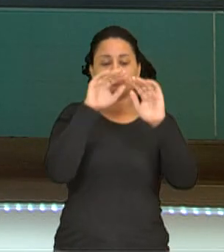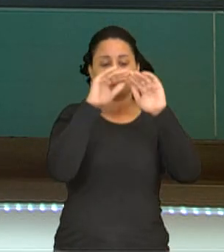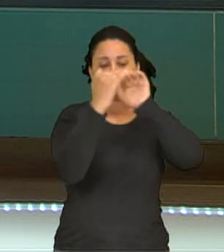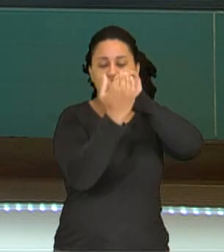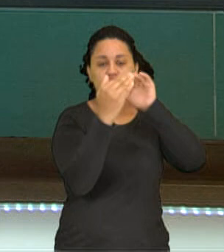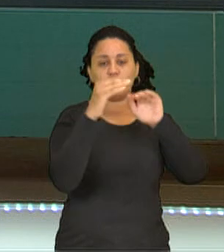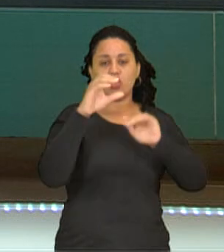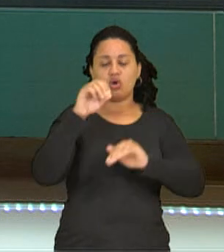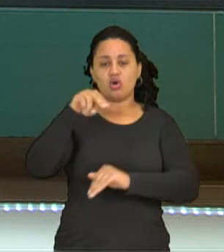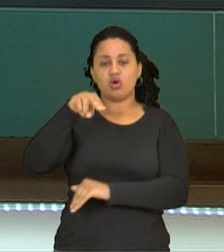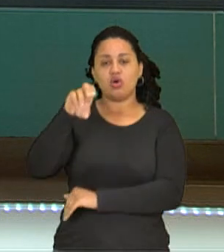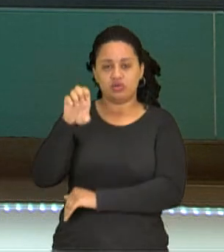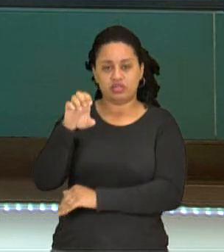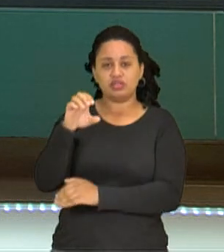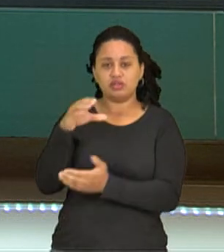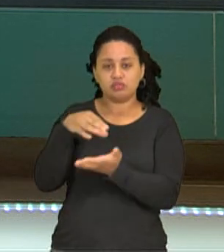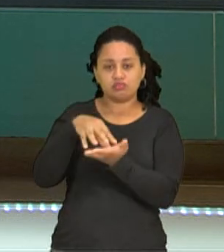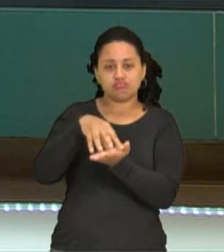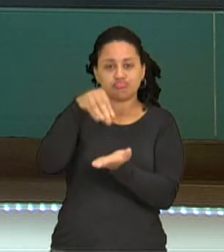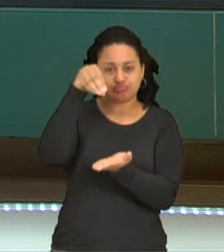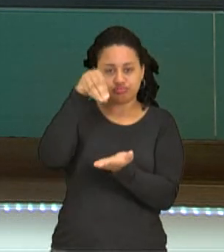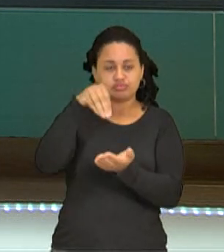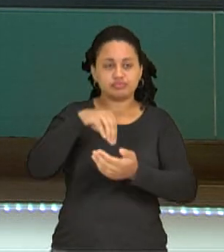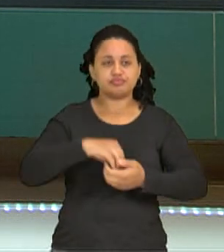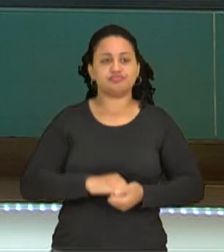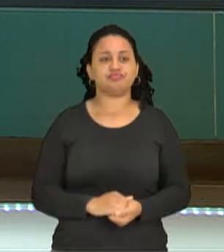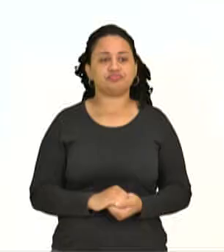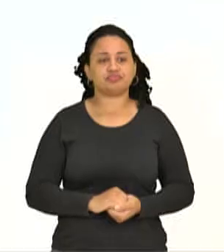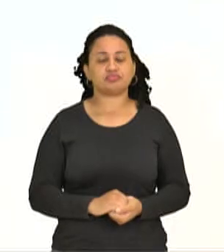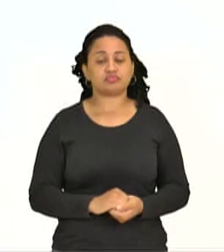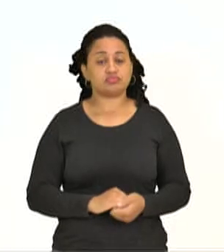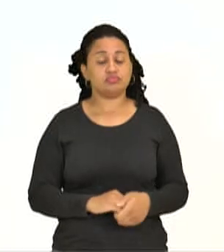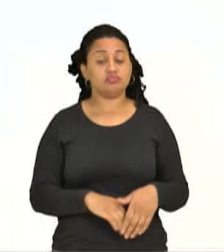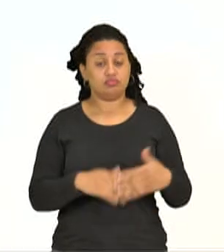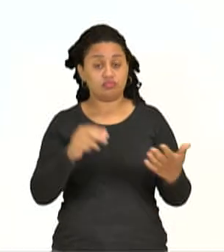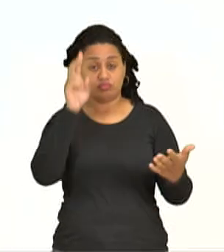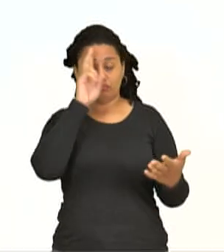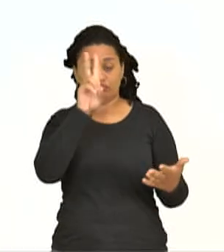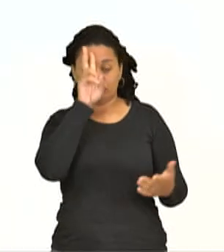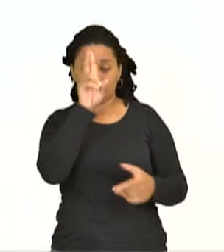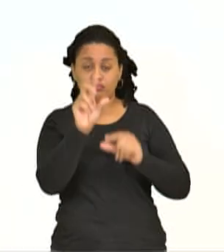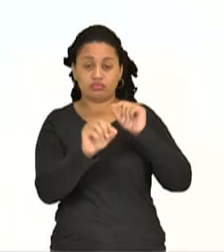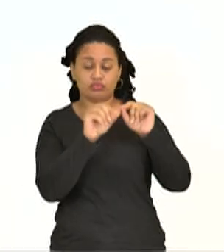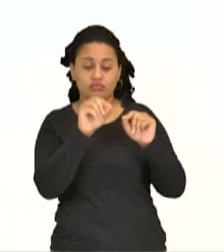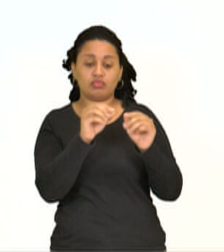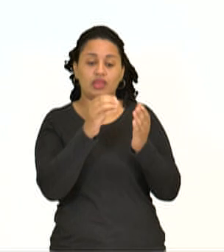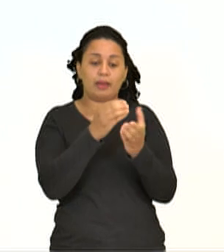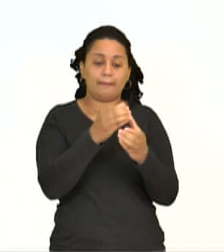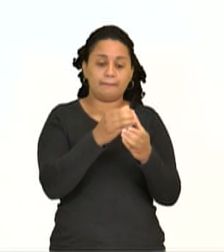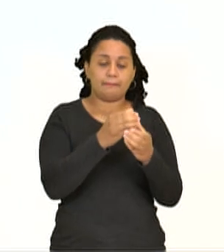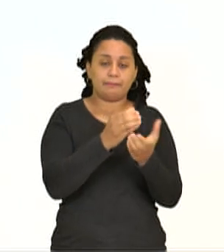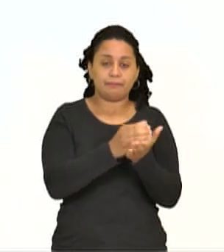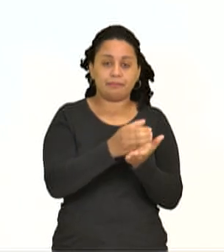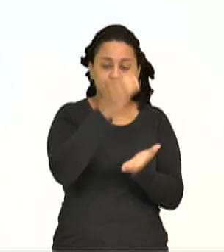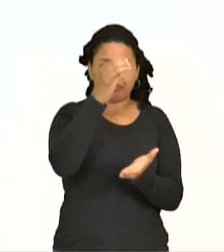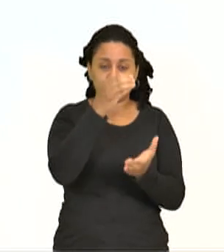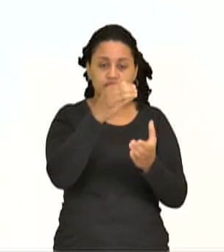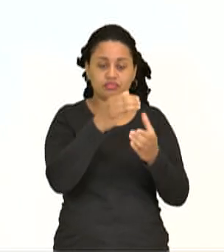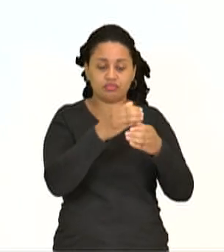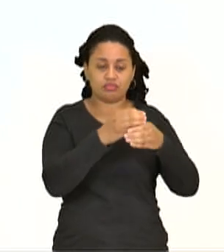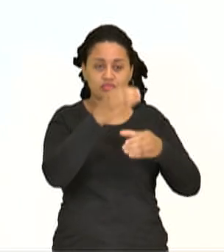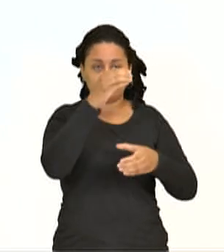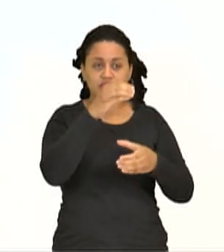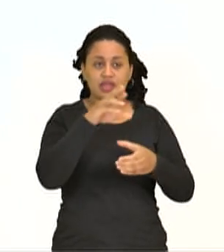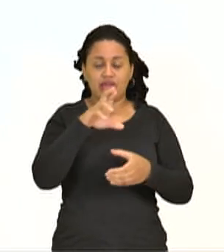está exatamente na parte de baixo aqui, como a gente já comentou. Relembrando, né, o cilindro reto é quando a